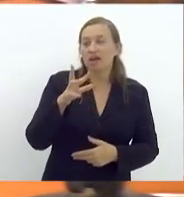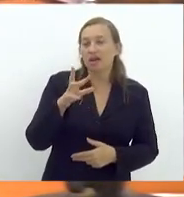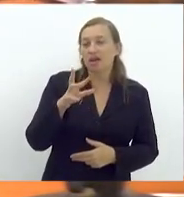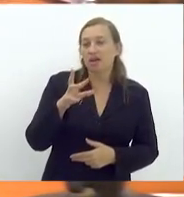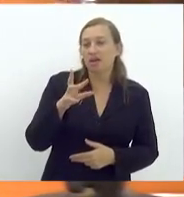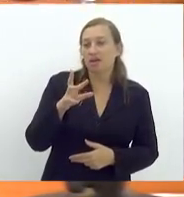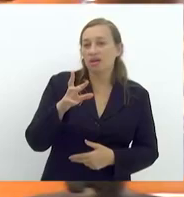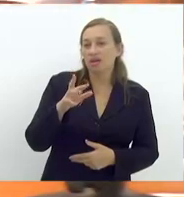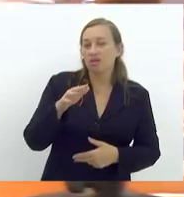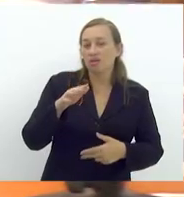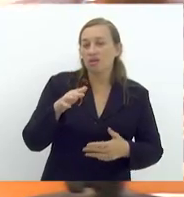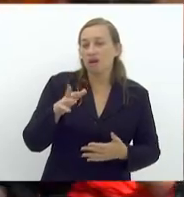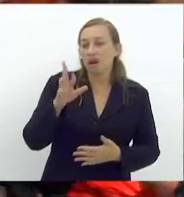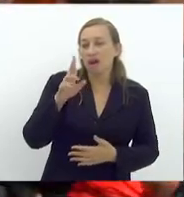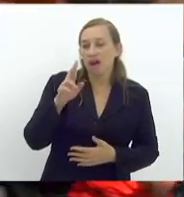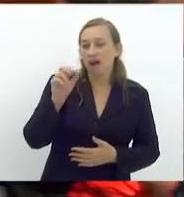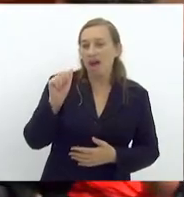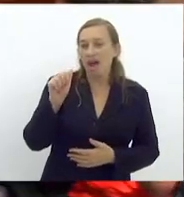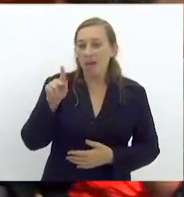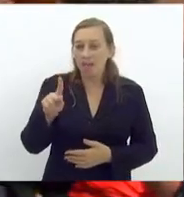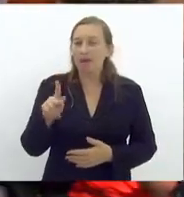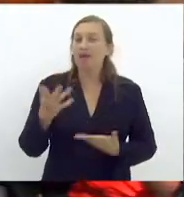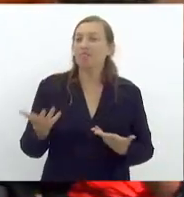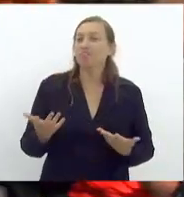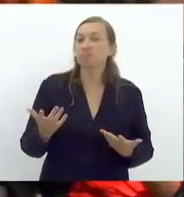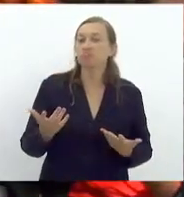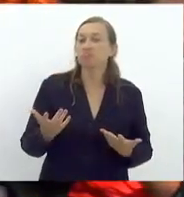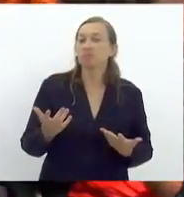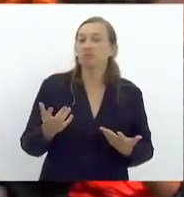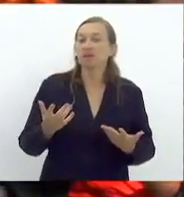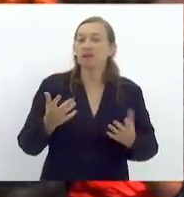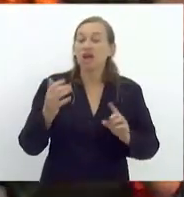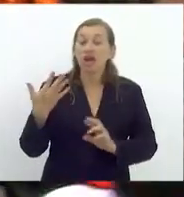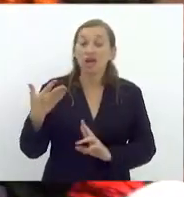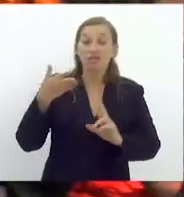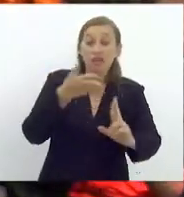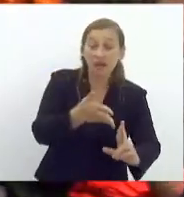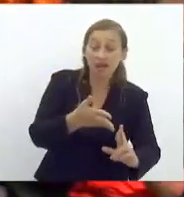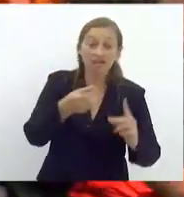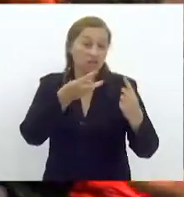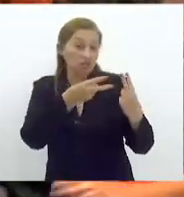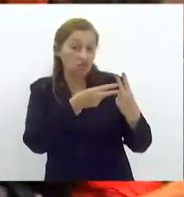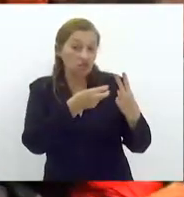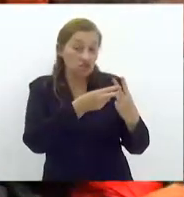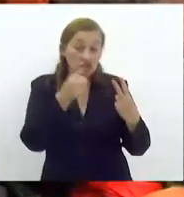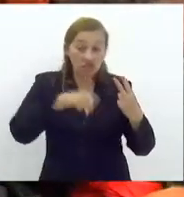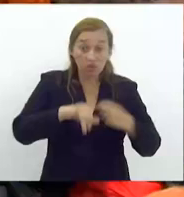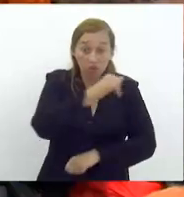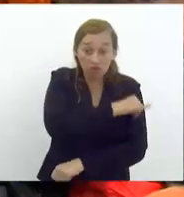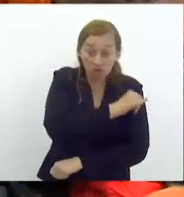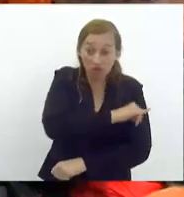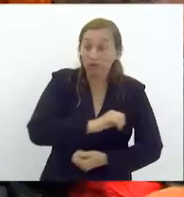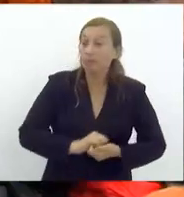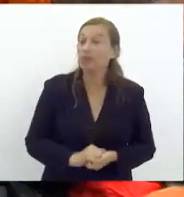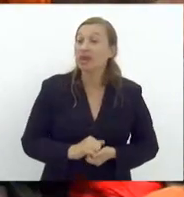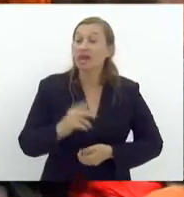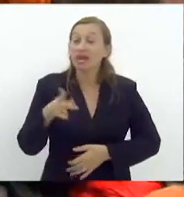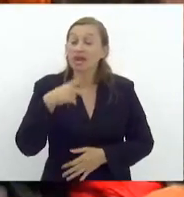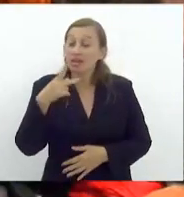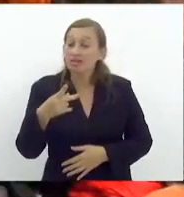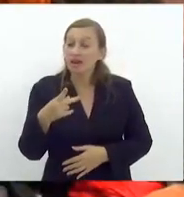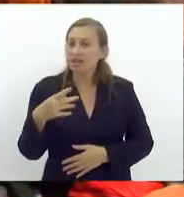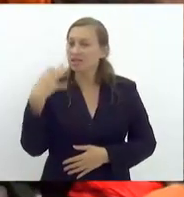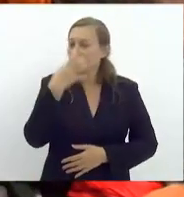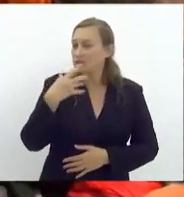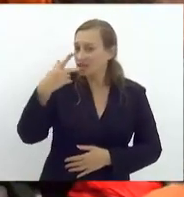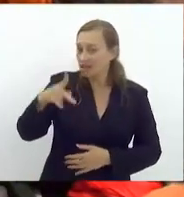hoje e é referência no Rap indígena aqui no Rio de Janeiro e ele diz em uma das